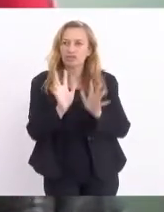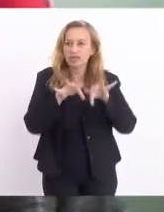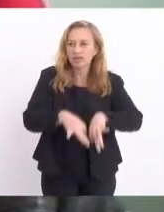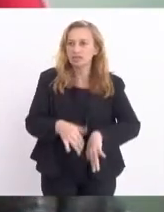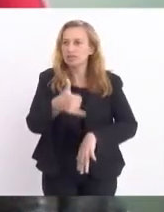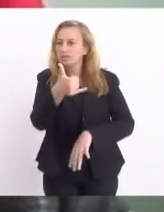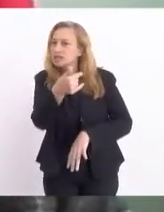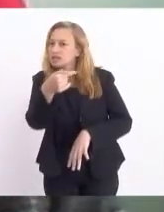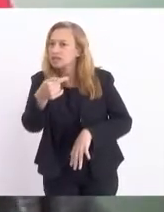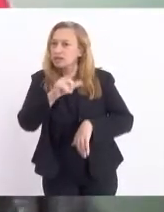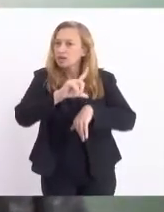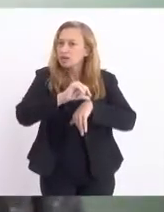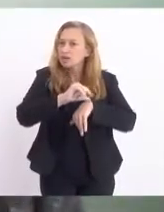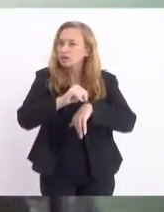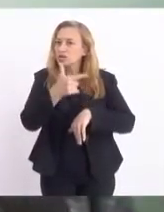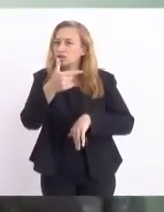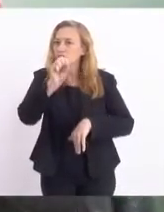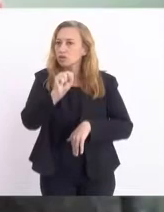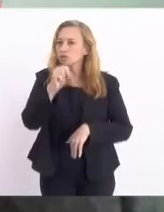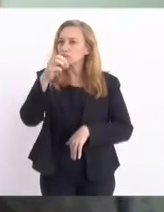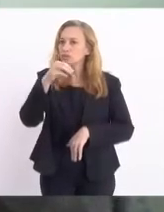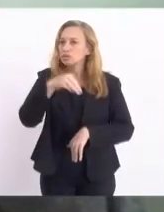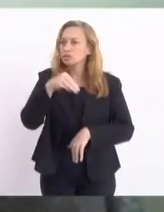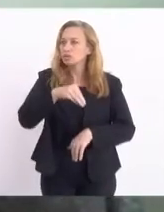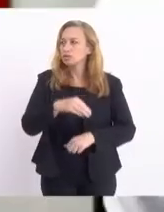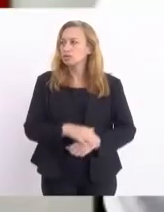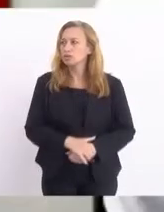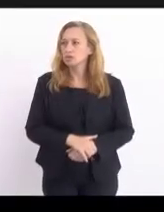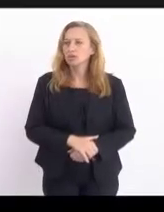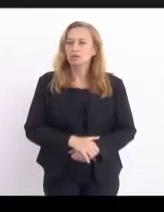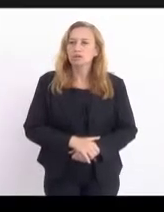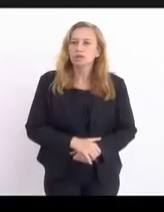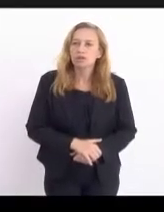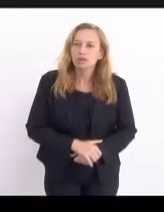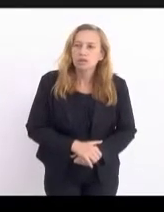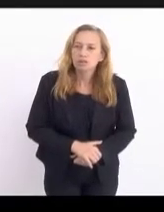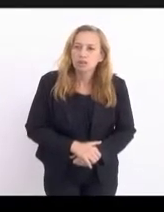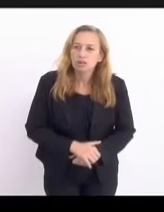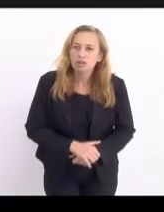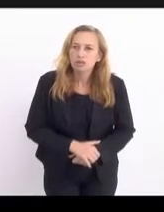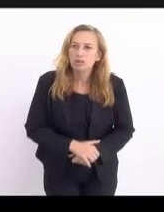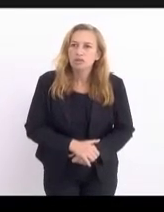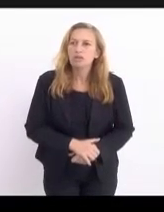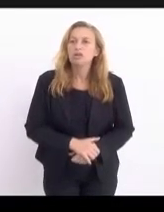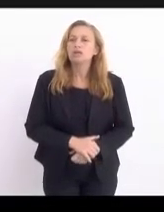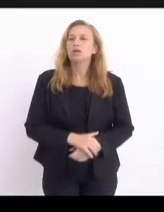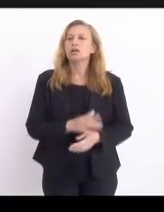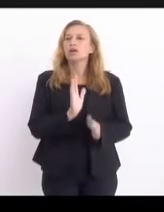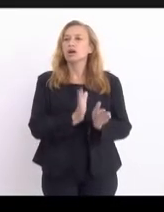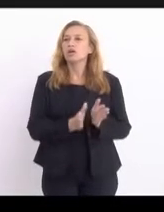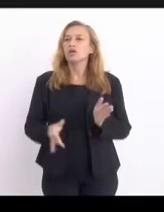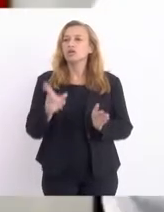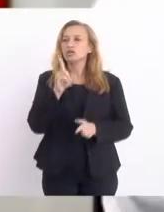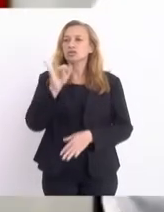encerrou-se às 17 horas e 8 minutos. Lida e aprovada a ata, passa-se a ordem do